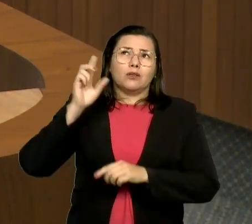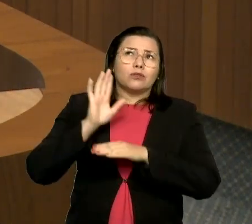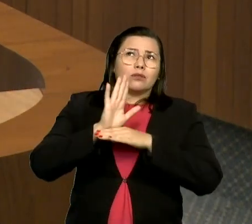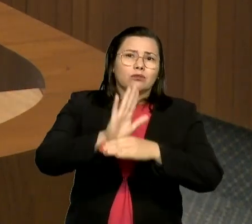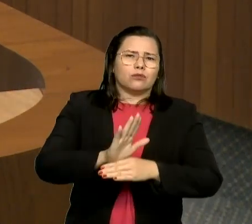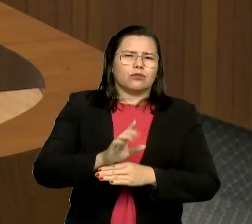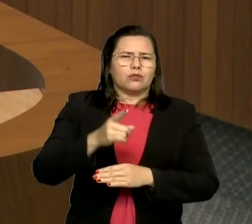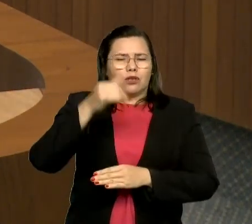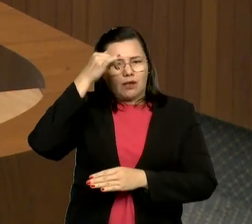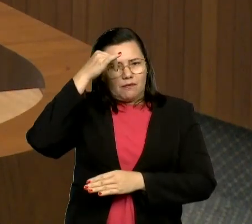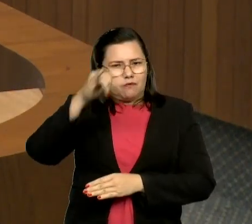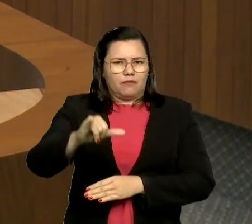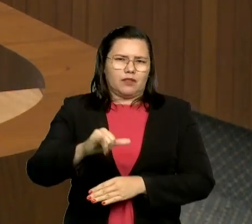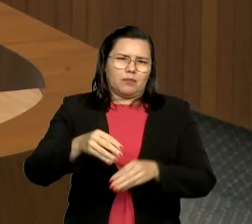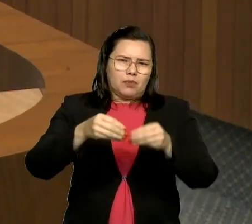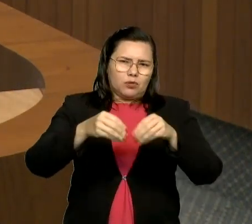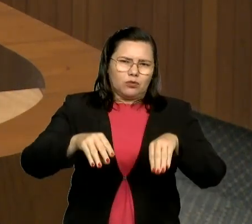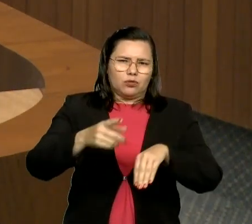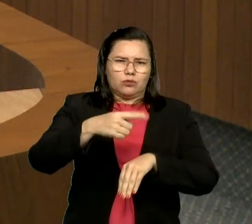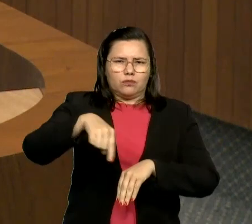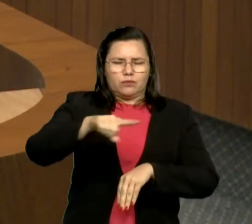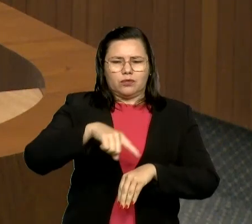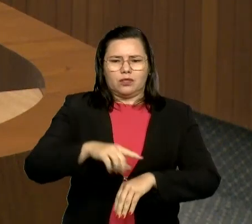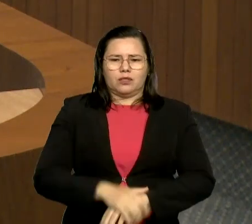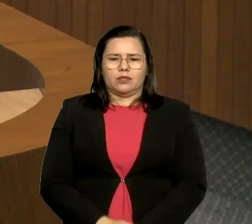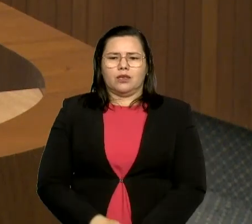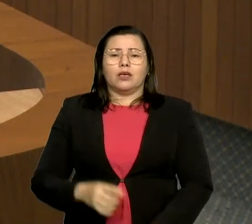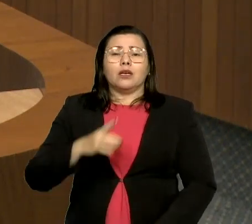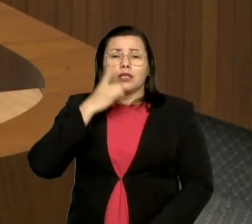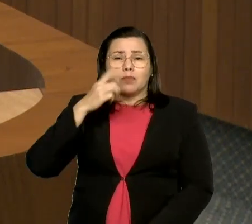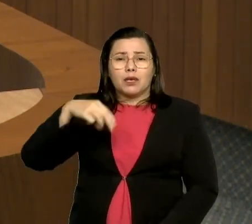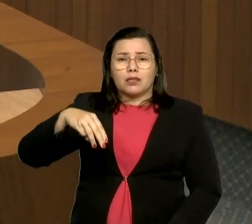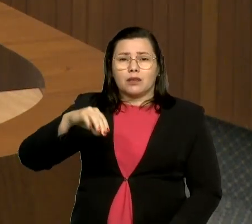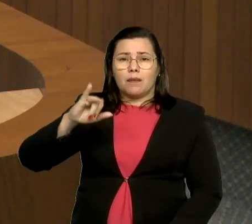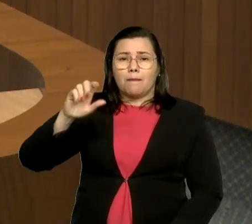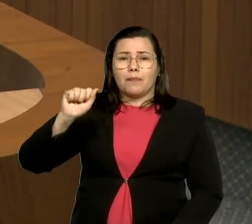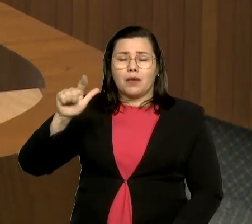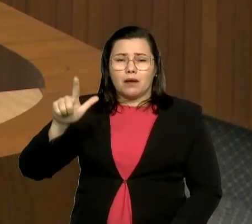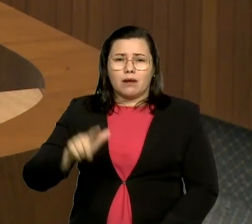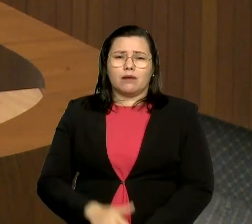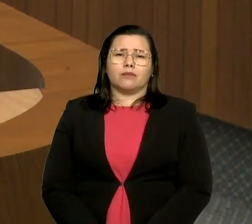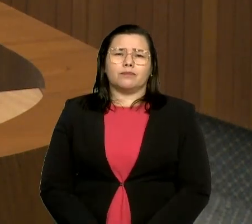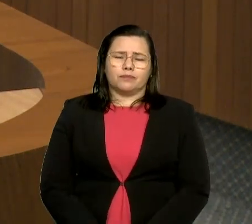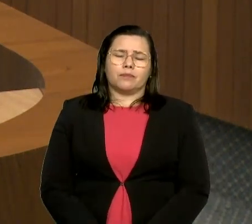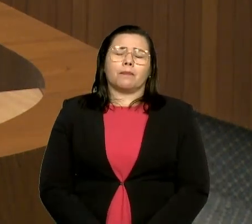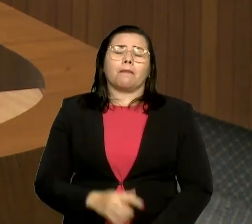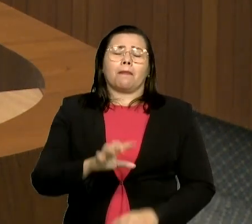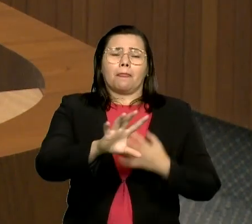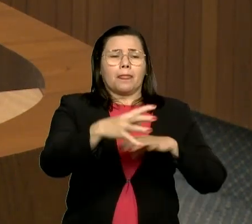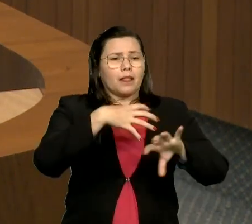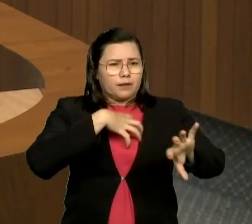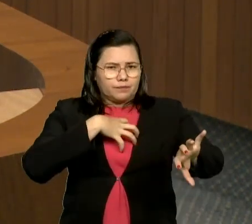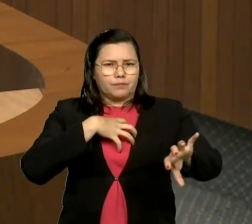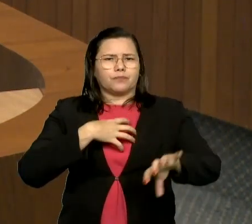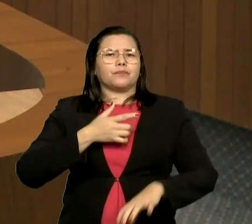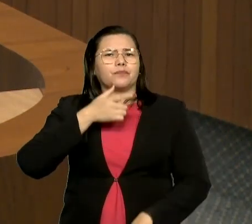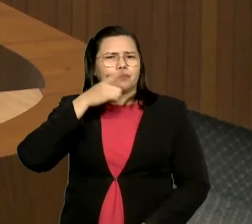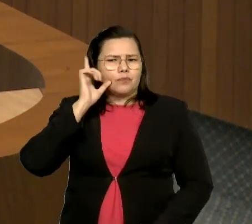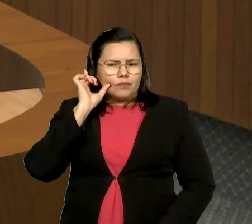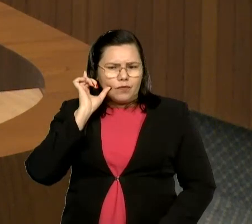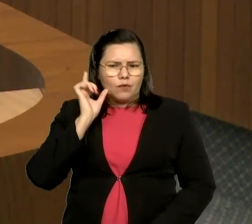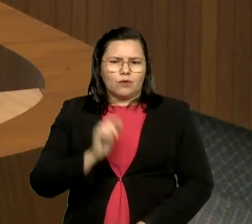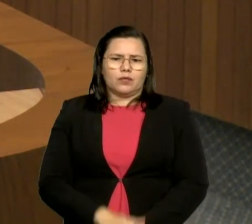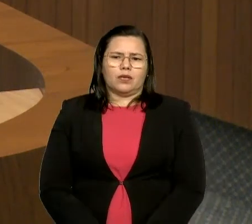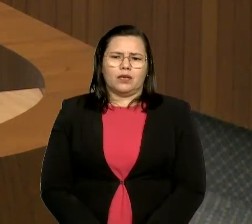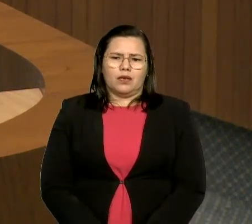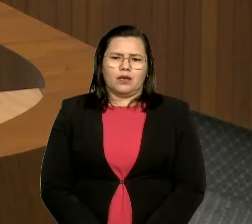Mical, minha solidariedade à senhora, que foi ontem massacrada pela grande mídia nacional apenas